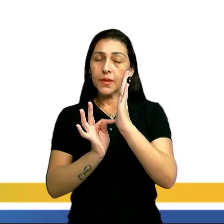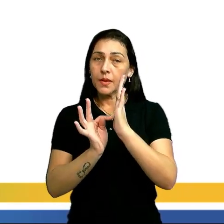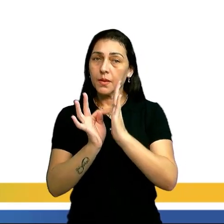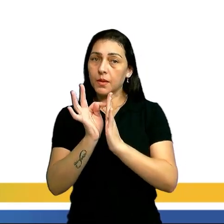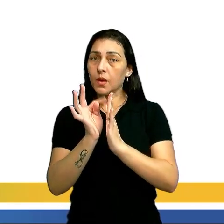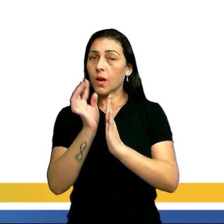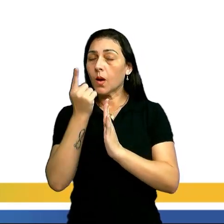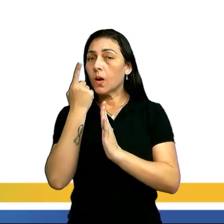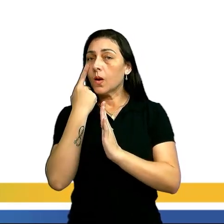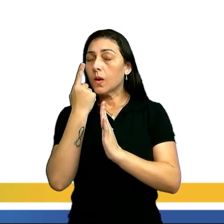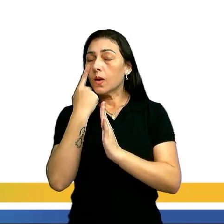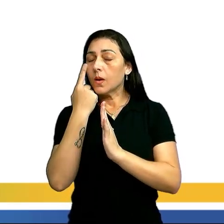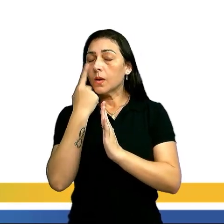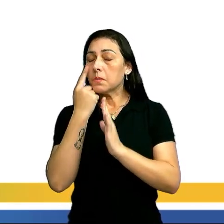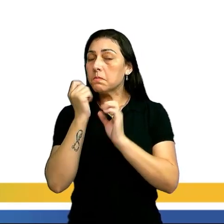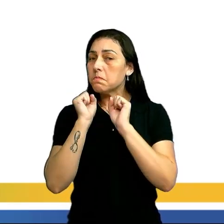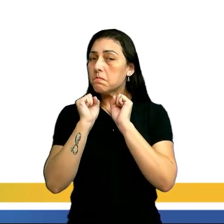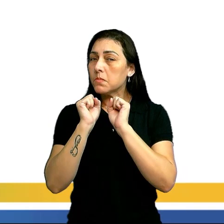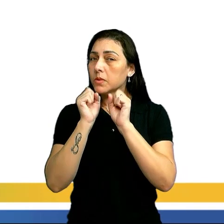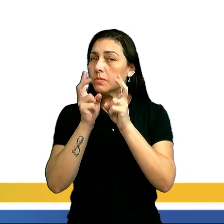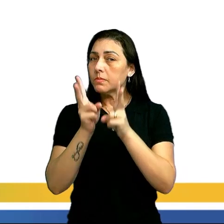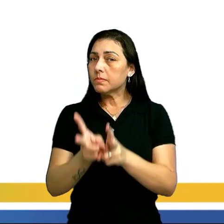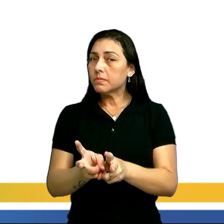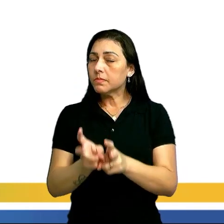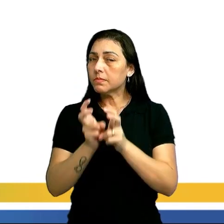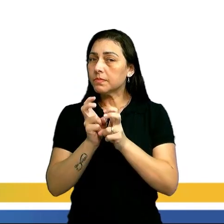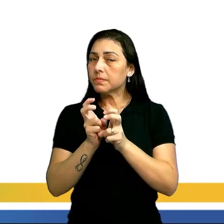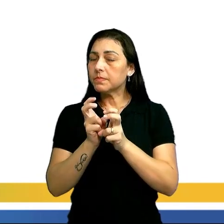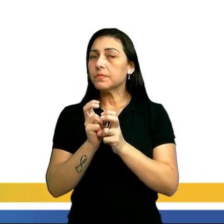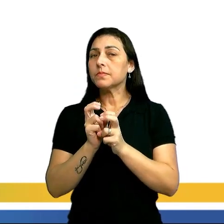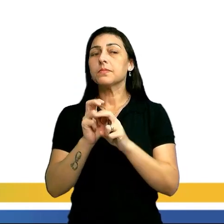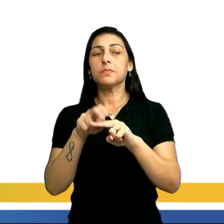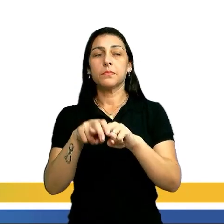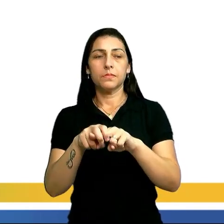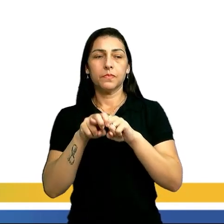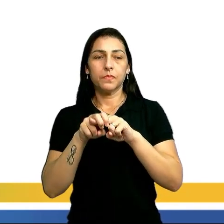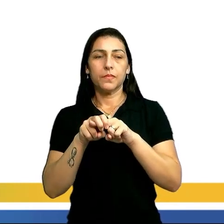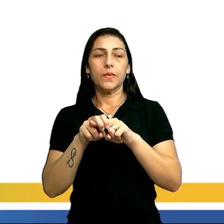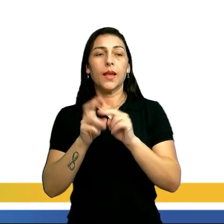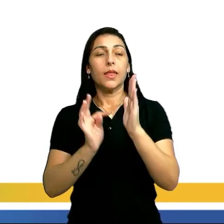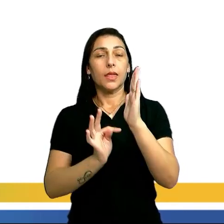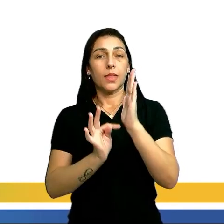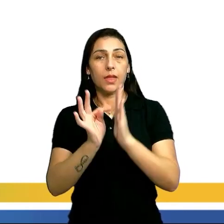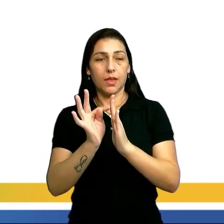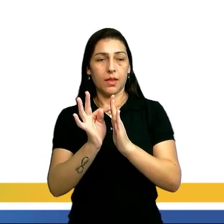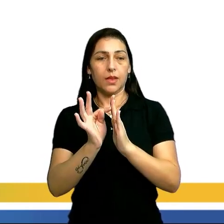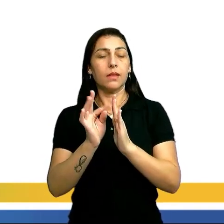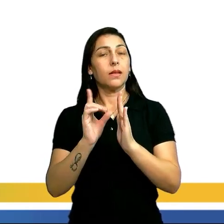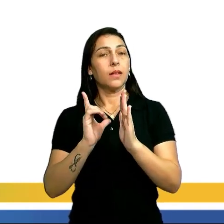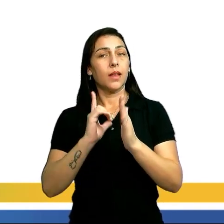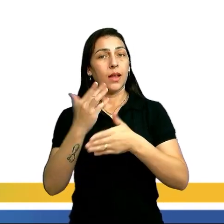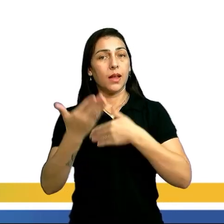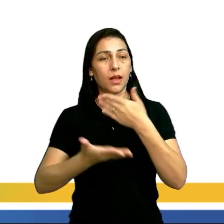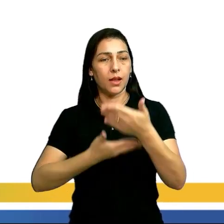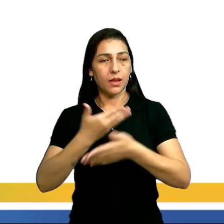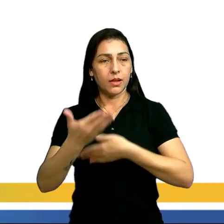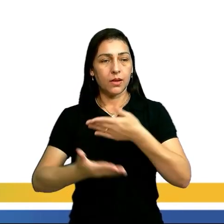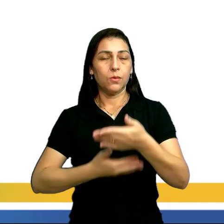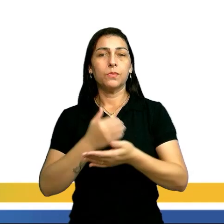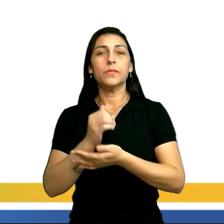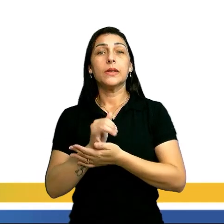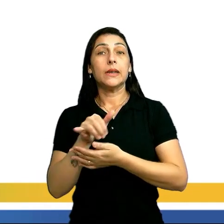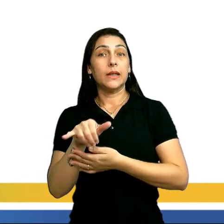Nesse caso aí, ó, a gente pode observar esse ponto. Portanto, a temperatura obedece à